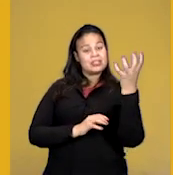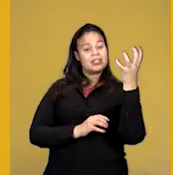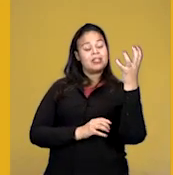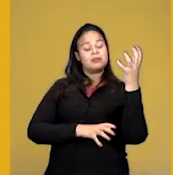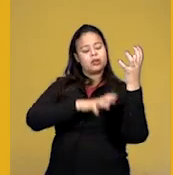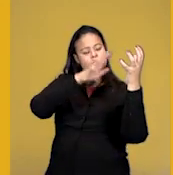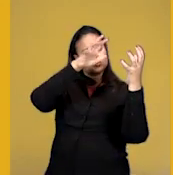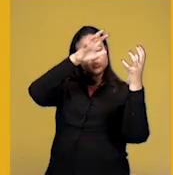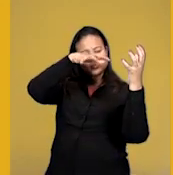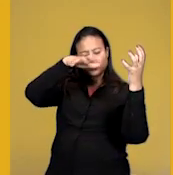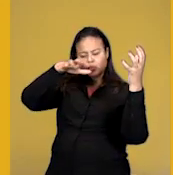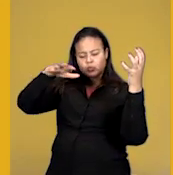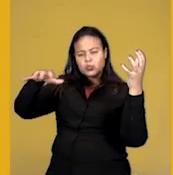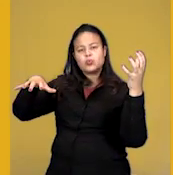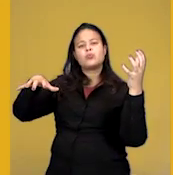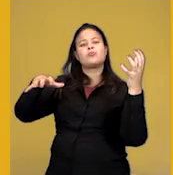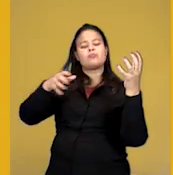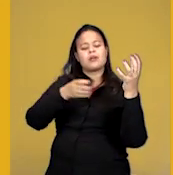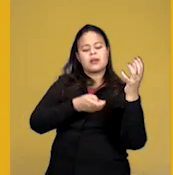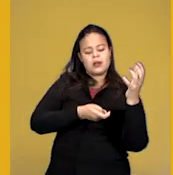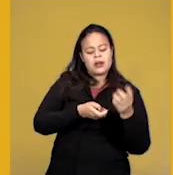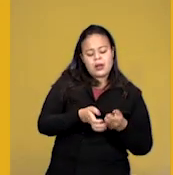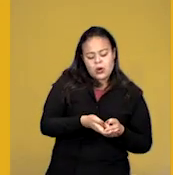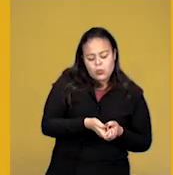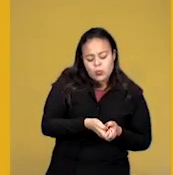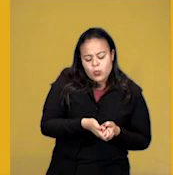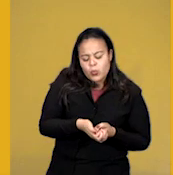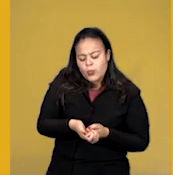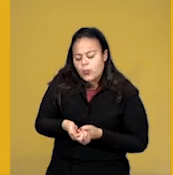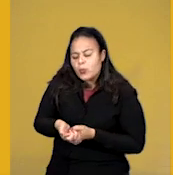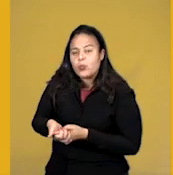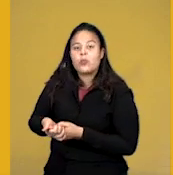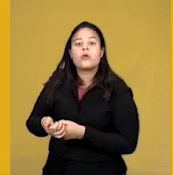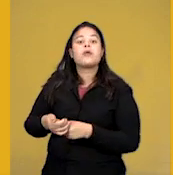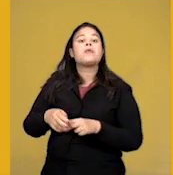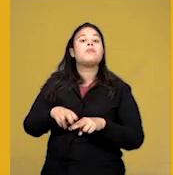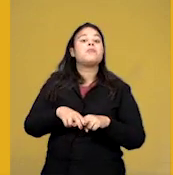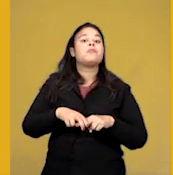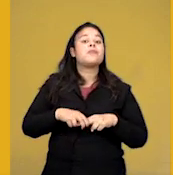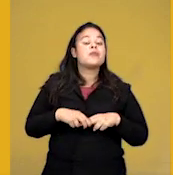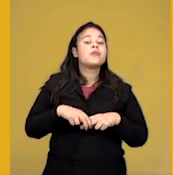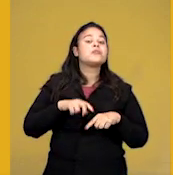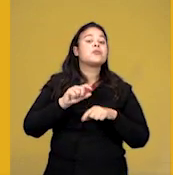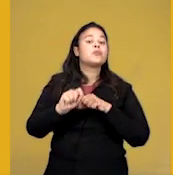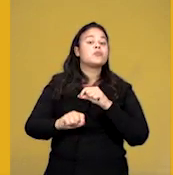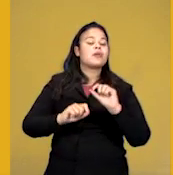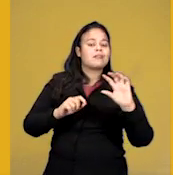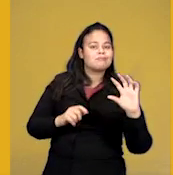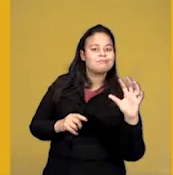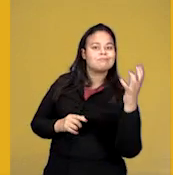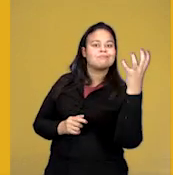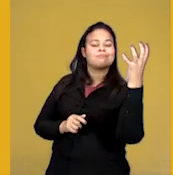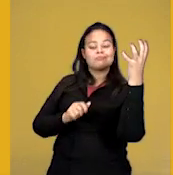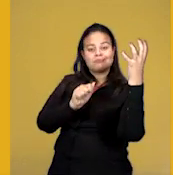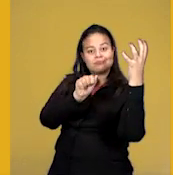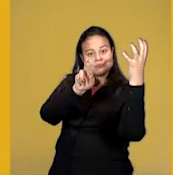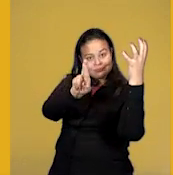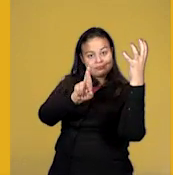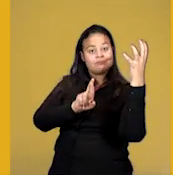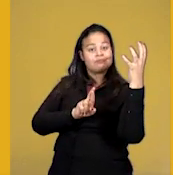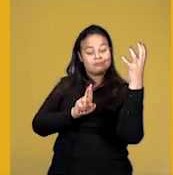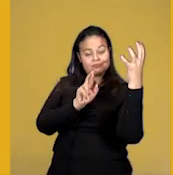de chuvas, dispersão de sementes, tudo por conta da função dessa atmosfera do